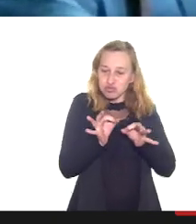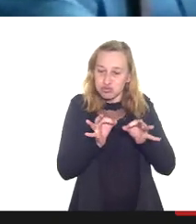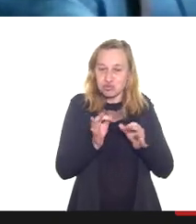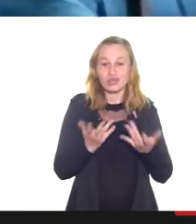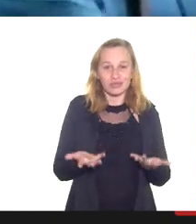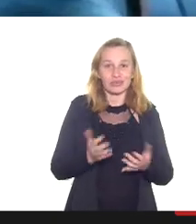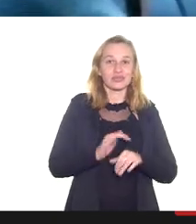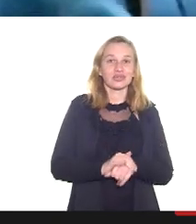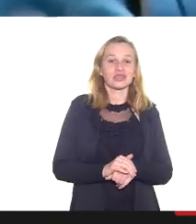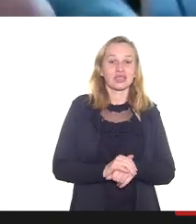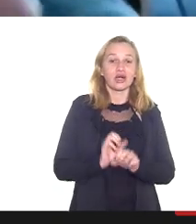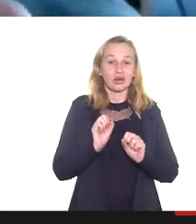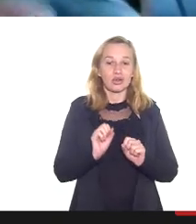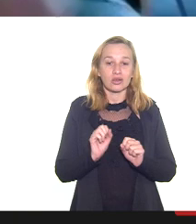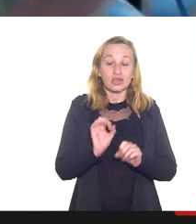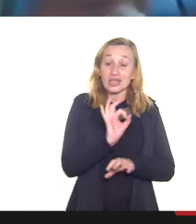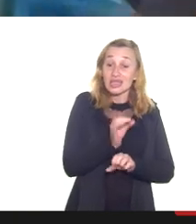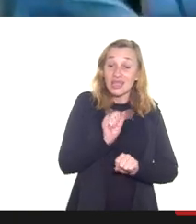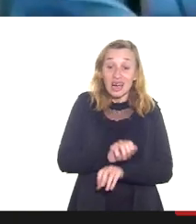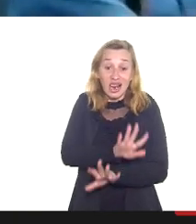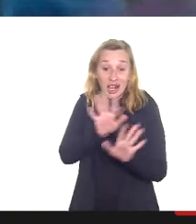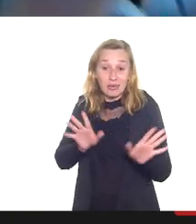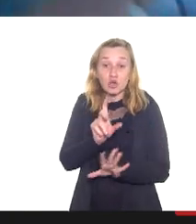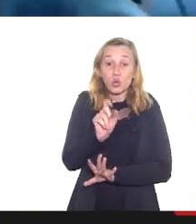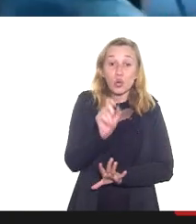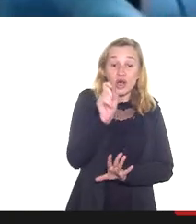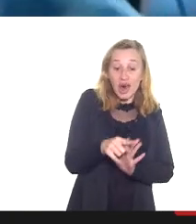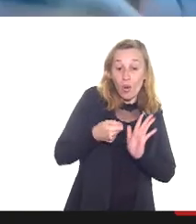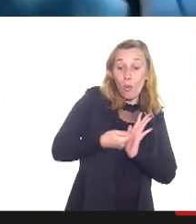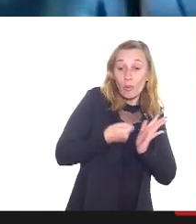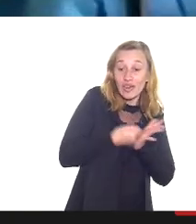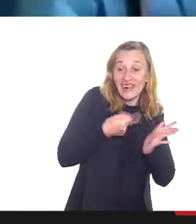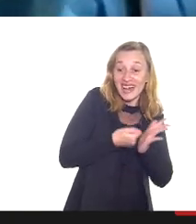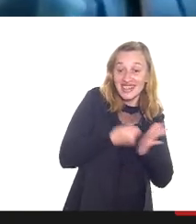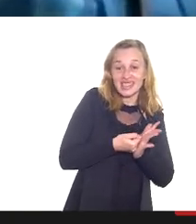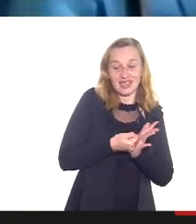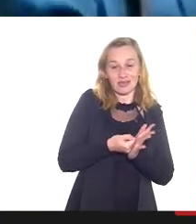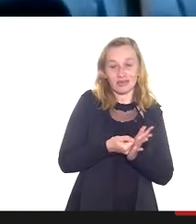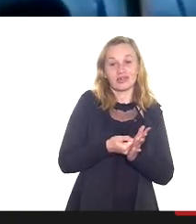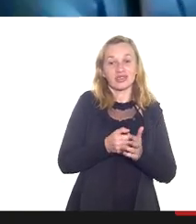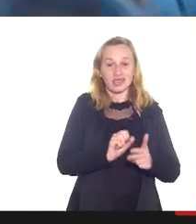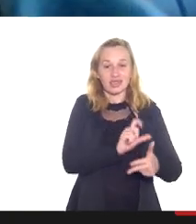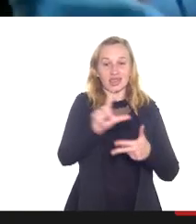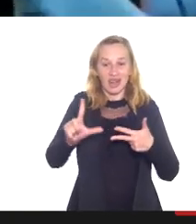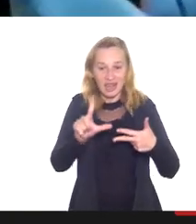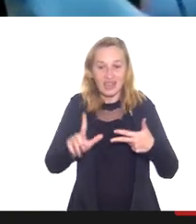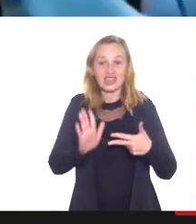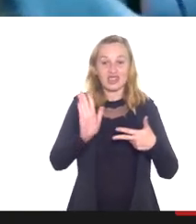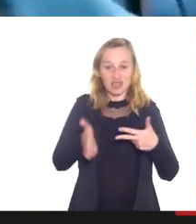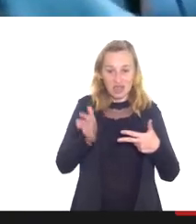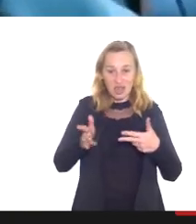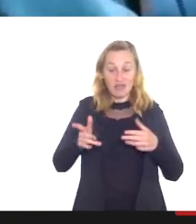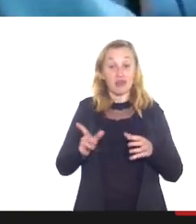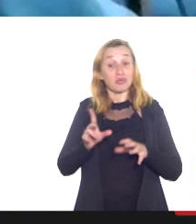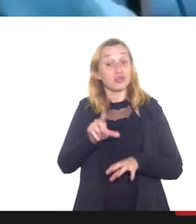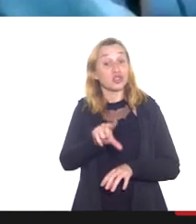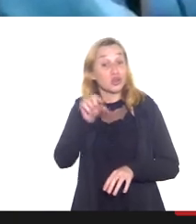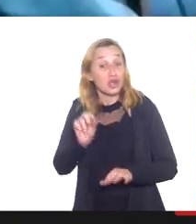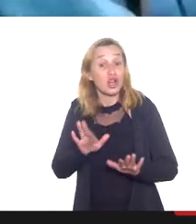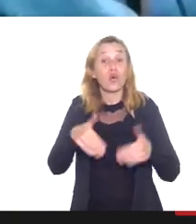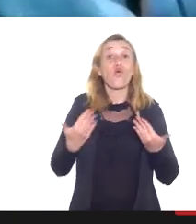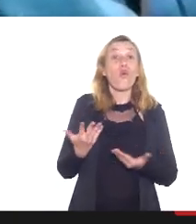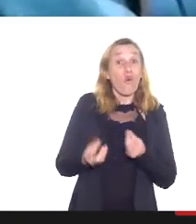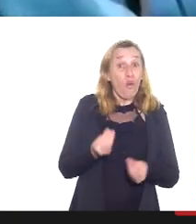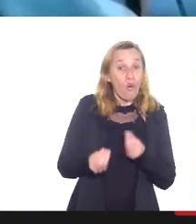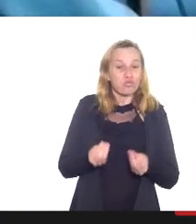mais e colocando claramente o que é uma obrigação e, no caso da Assembleia, nós mesmos vamos definir como